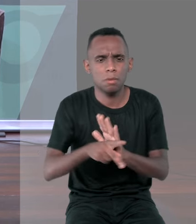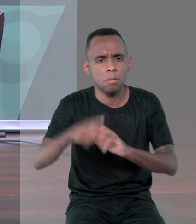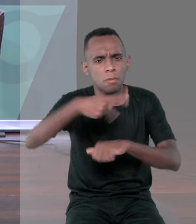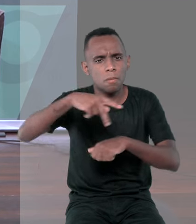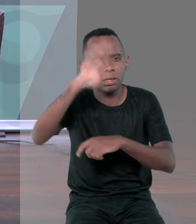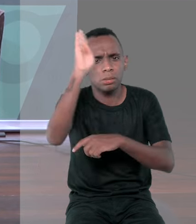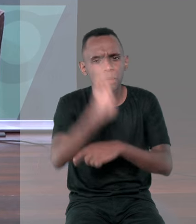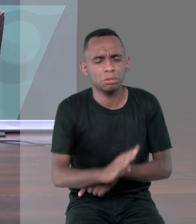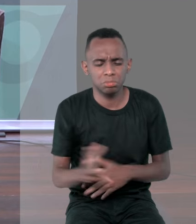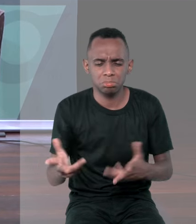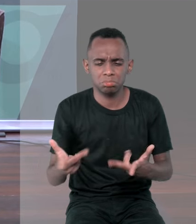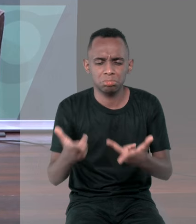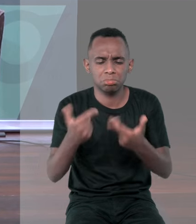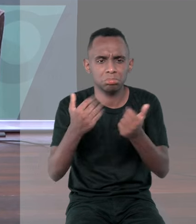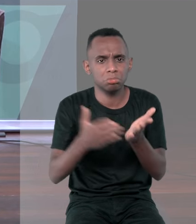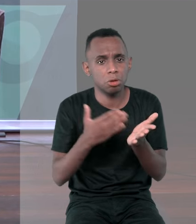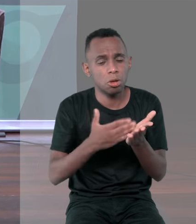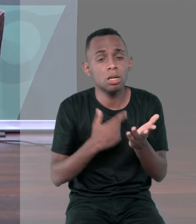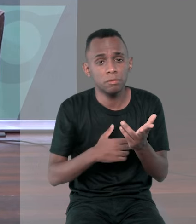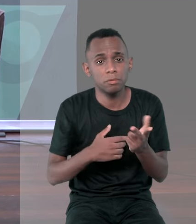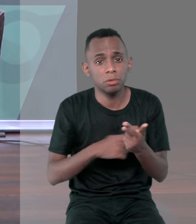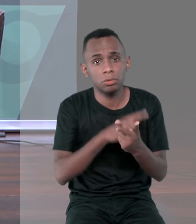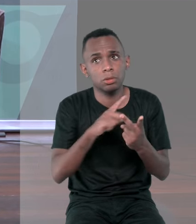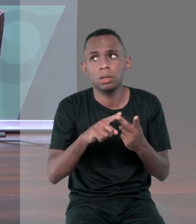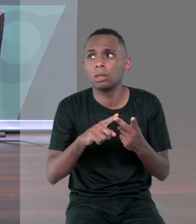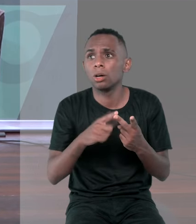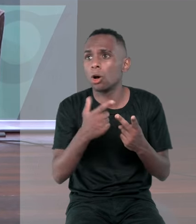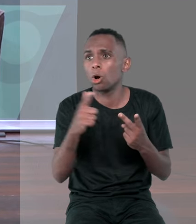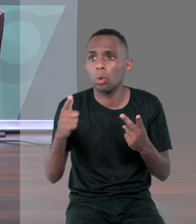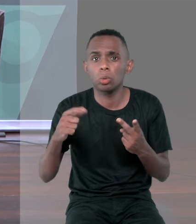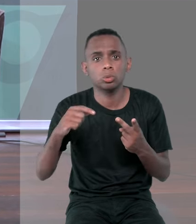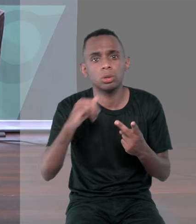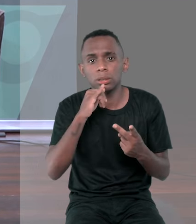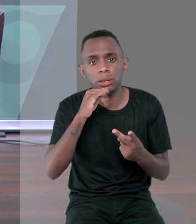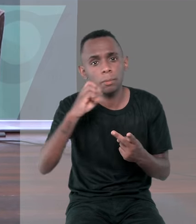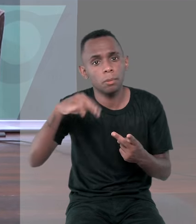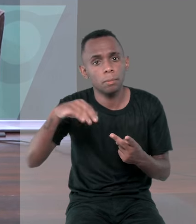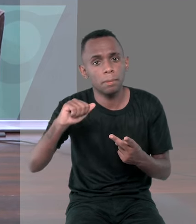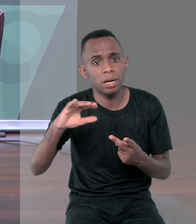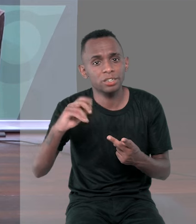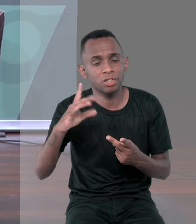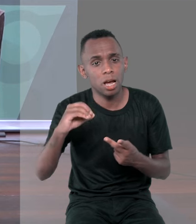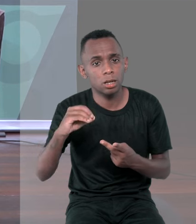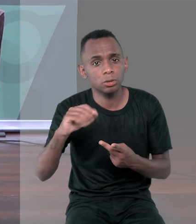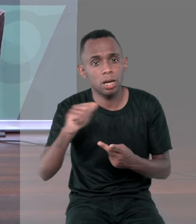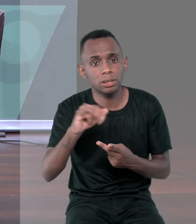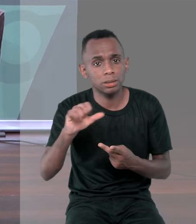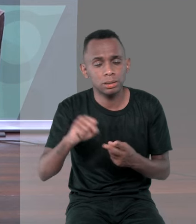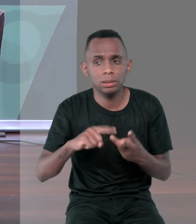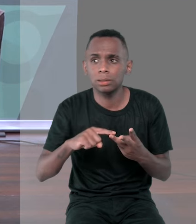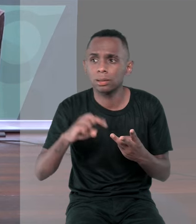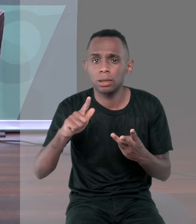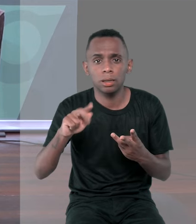É um grande livro. Está ao lado de livros como do Machado de Assis, por exemplo, como os livros de Guimarães Rosa,